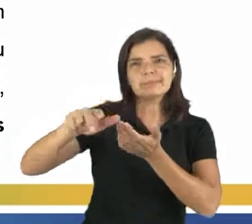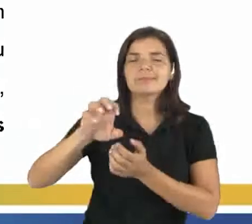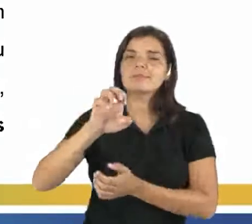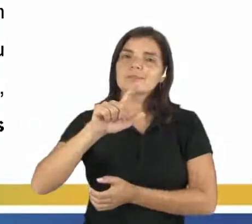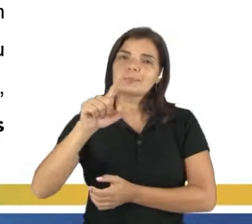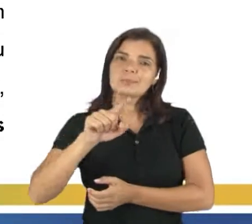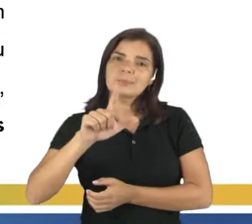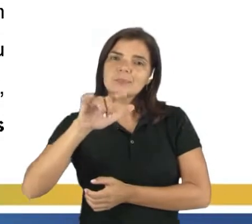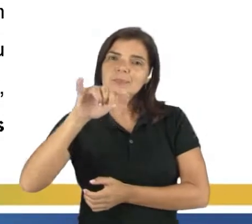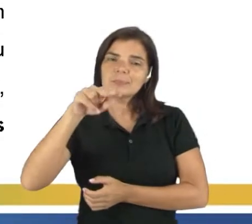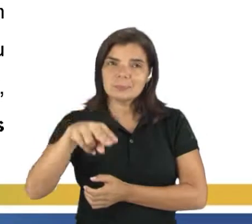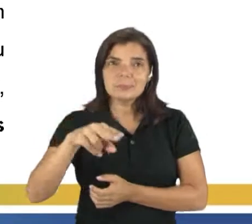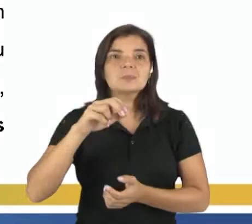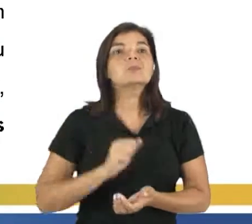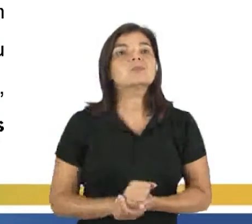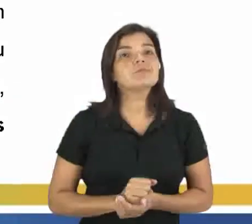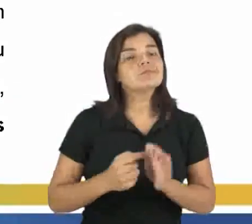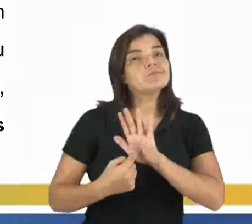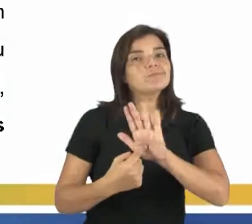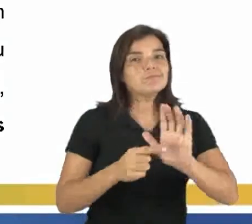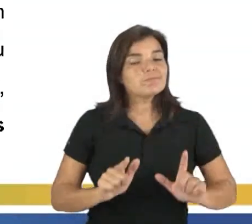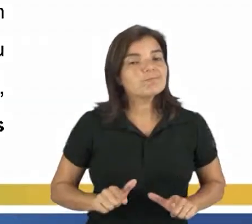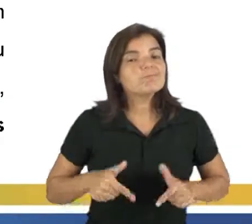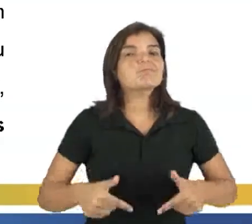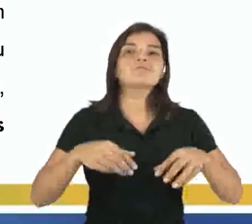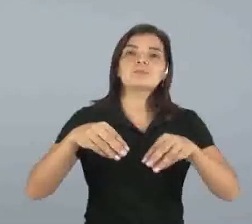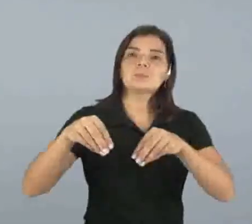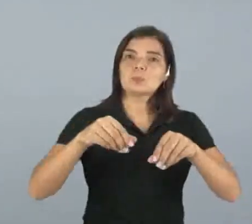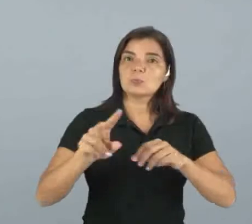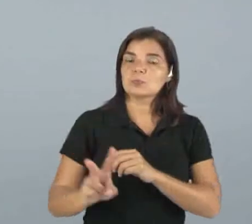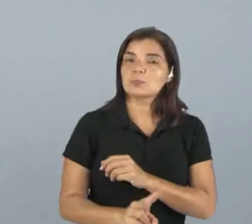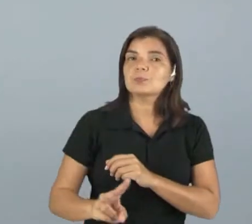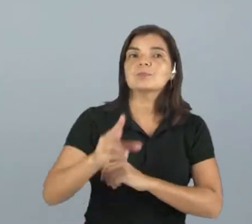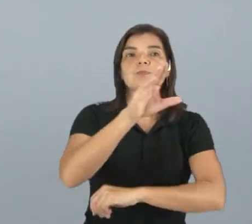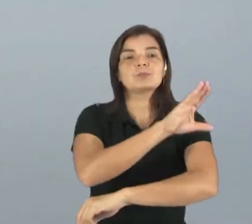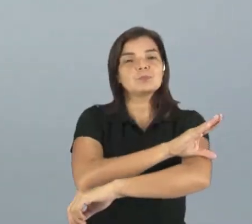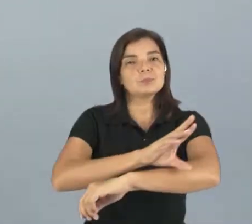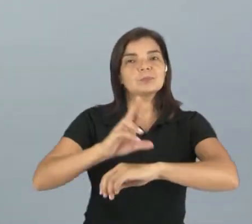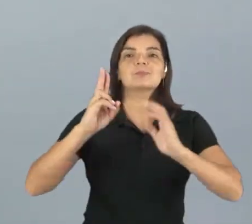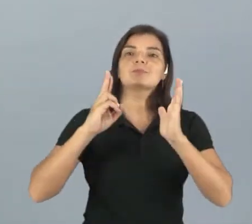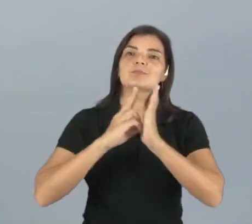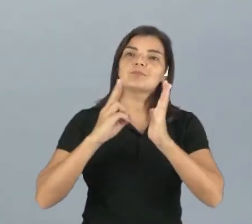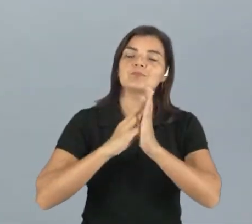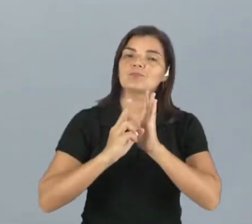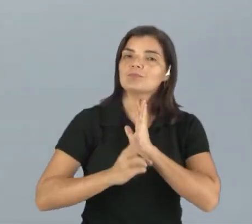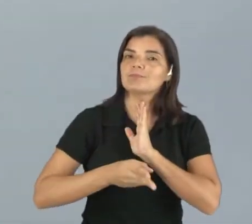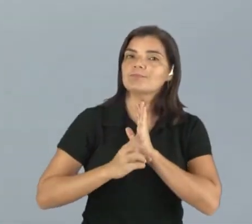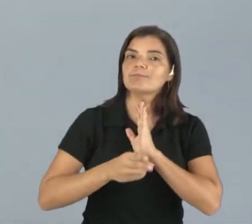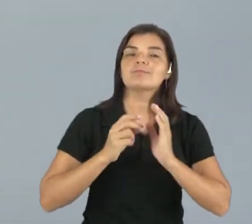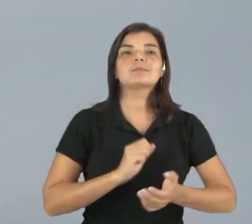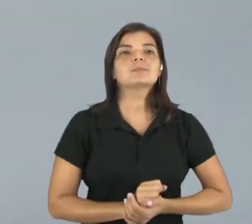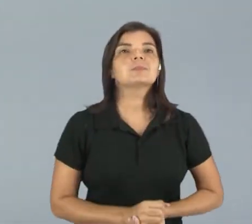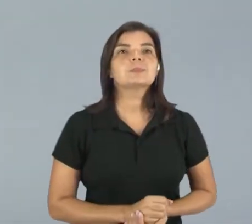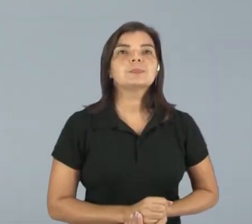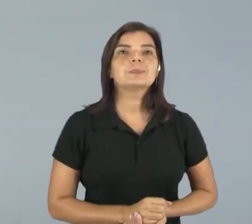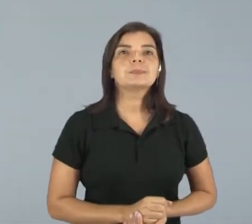da EZLN, destacam-se a luta pela terra e a valorização das culturas indígenas